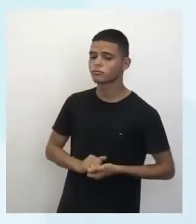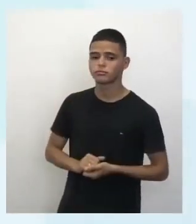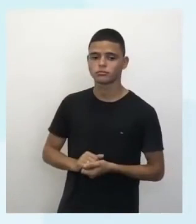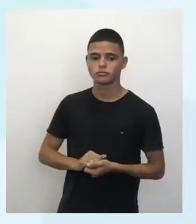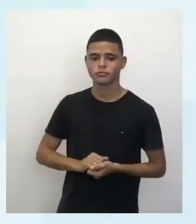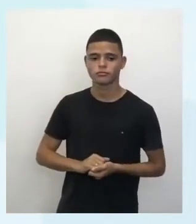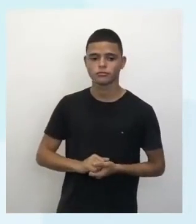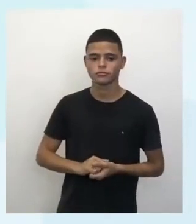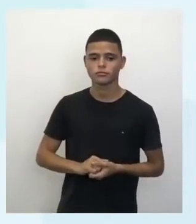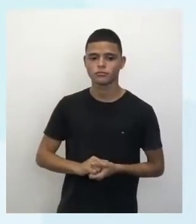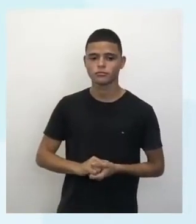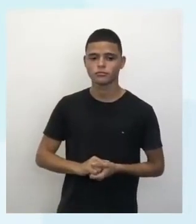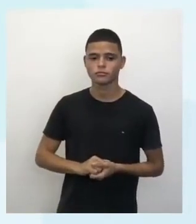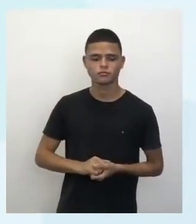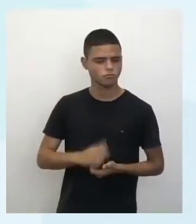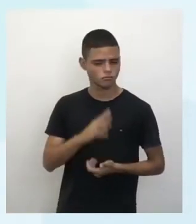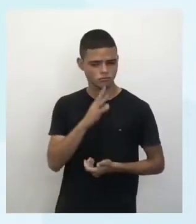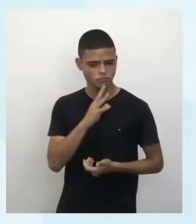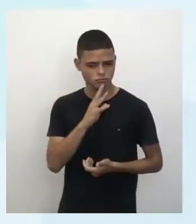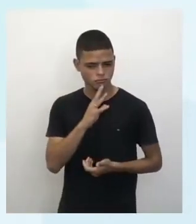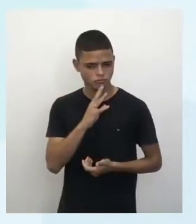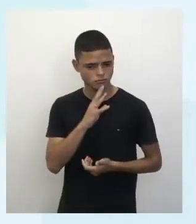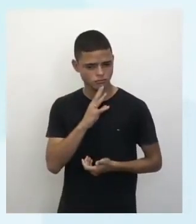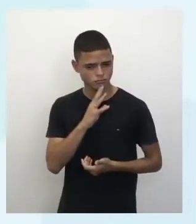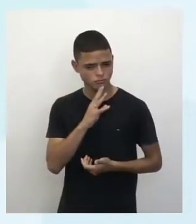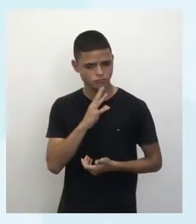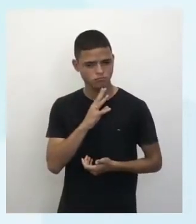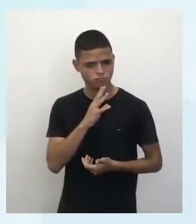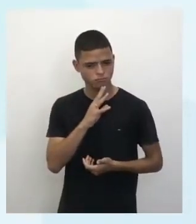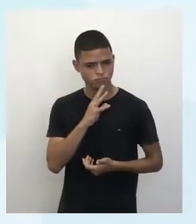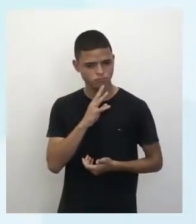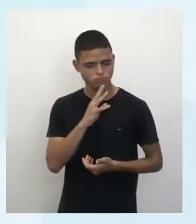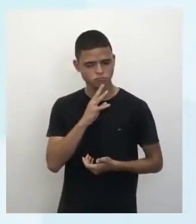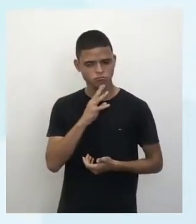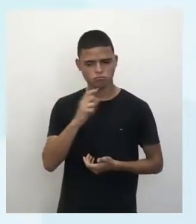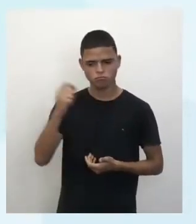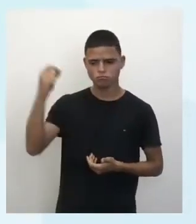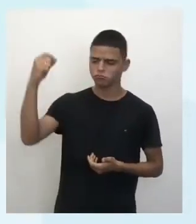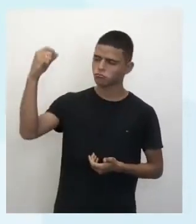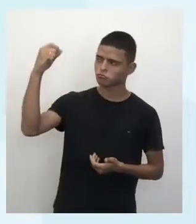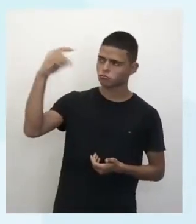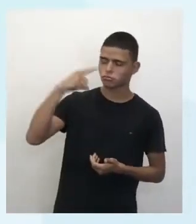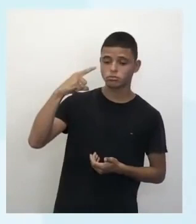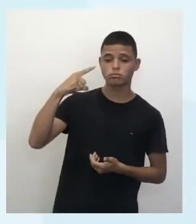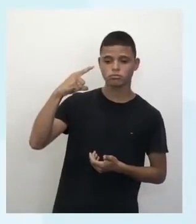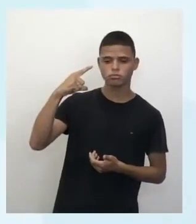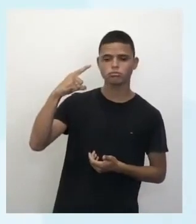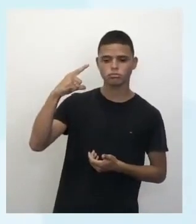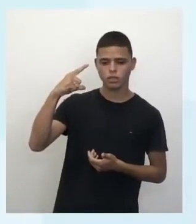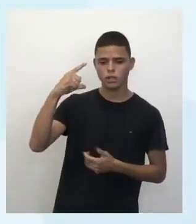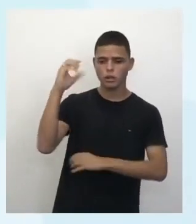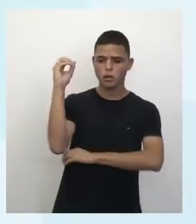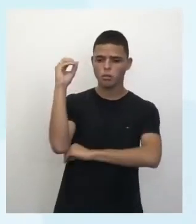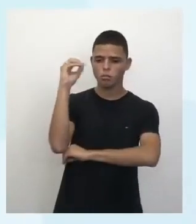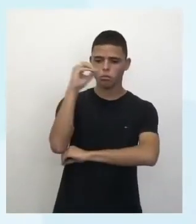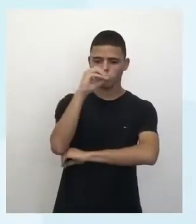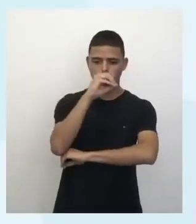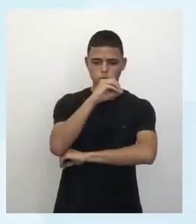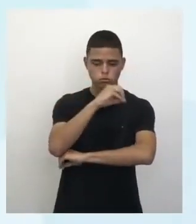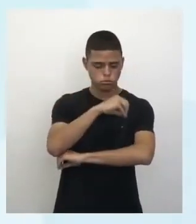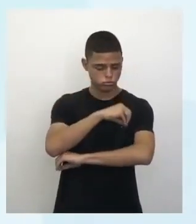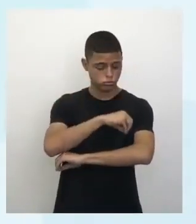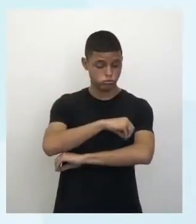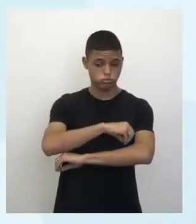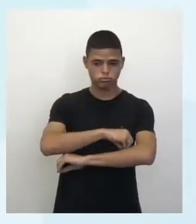foto aí. Você conhece esse lugar? Conheço. Esse lugar, ó. Pôr do Sol em Osasco. Pai do Félix. Pôr do Sol em Osasco.